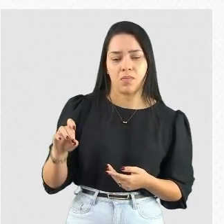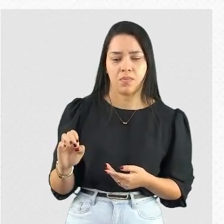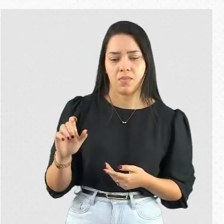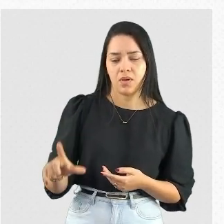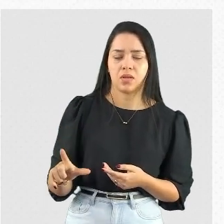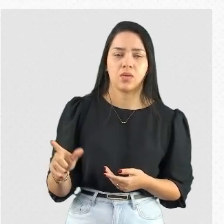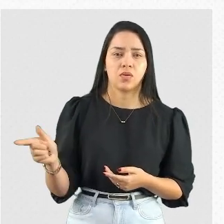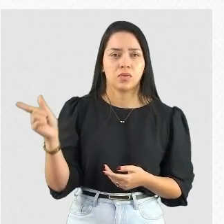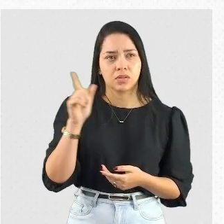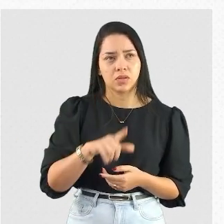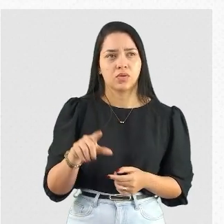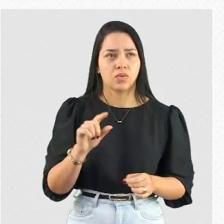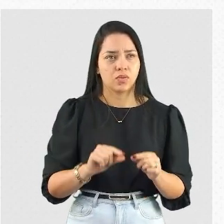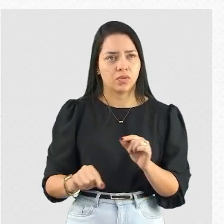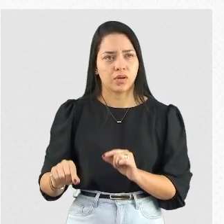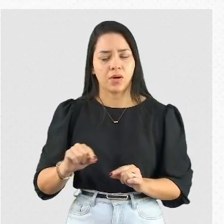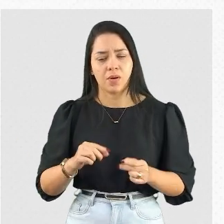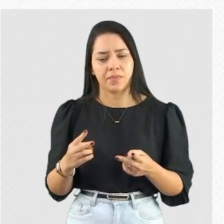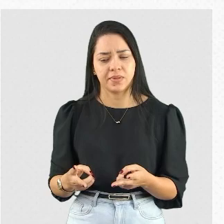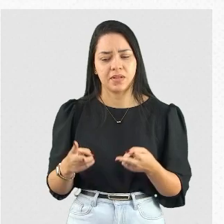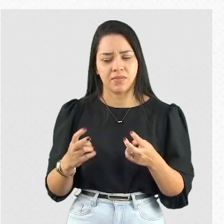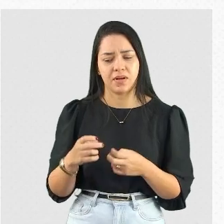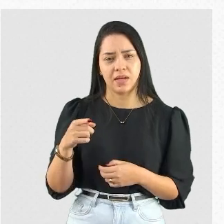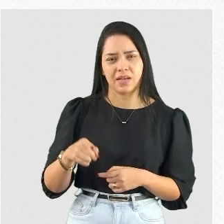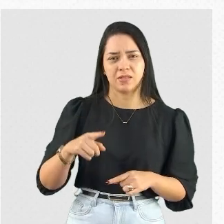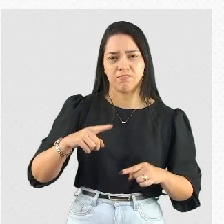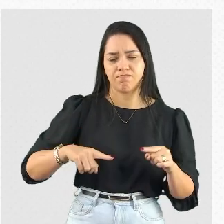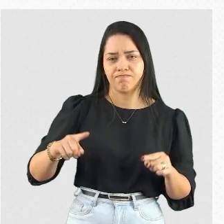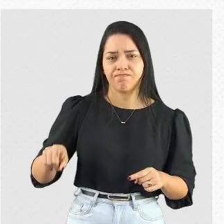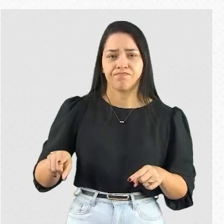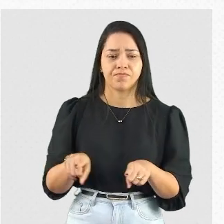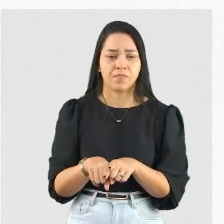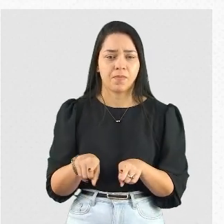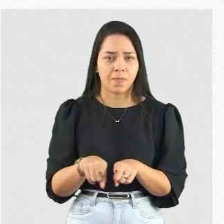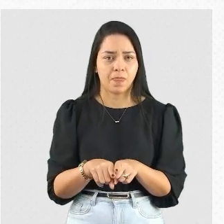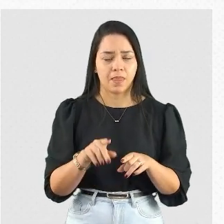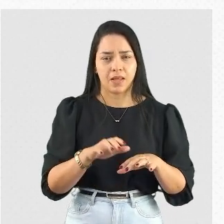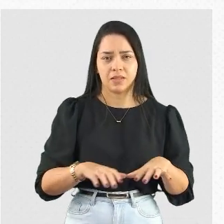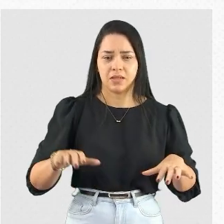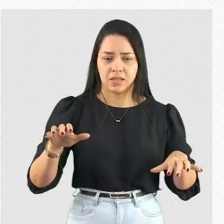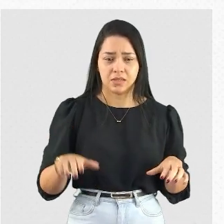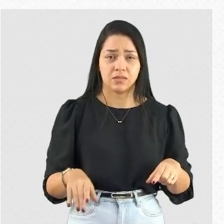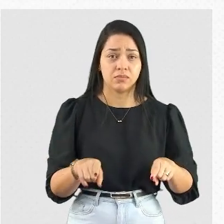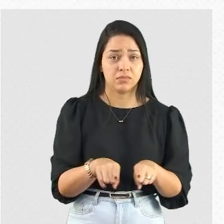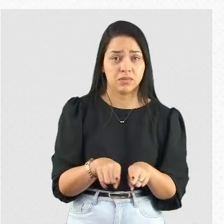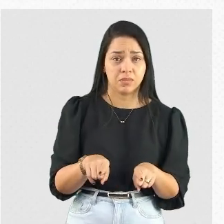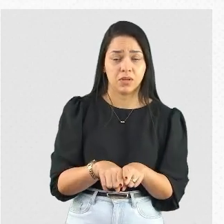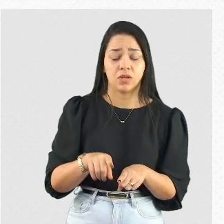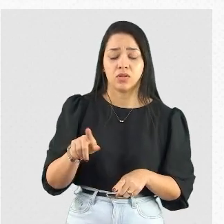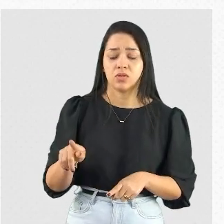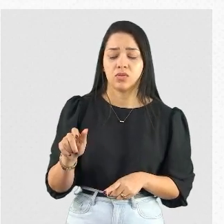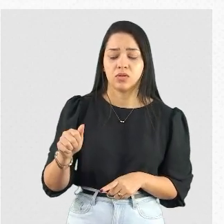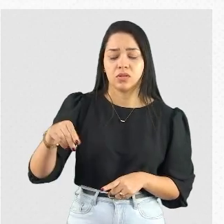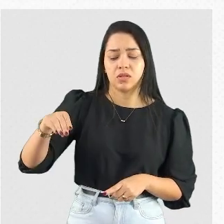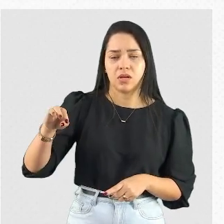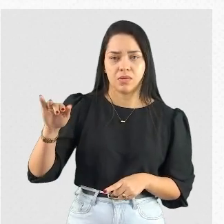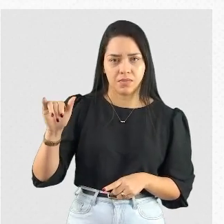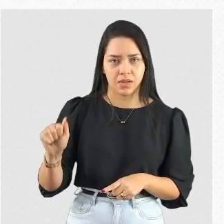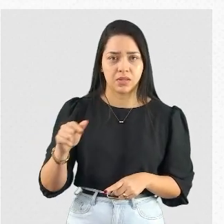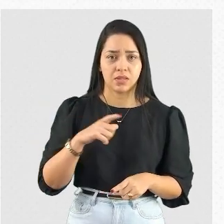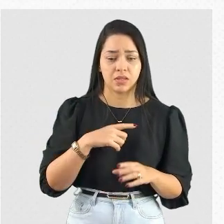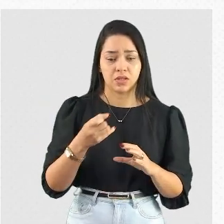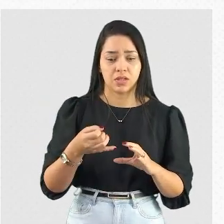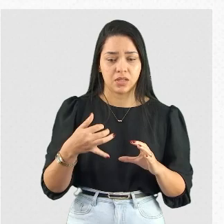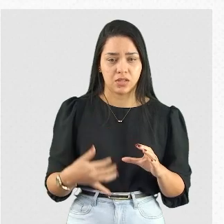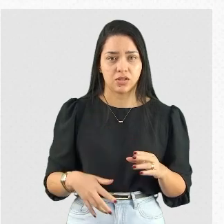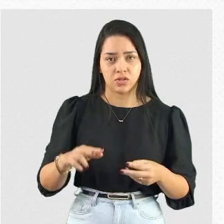gente conseguiu observar essas probabilidades aí, né, na segregação através dos gametas de características